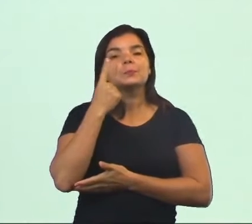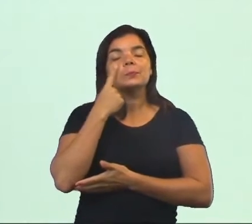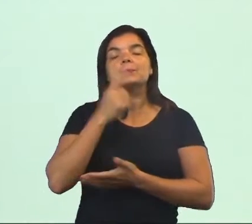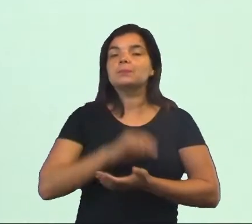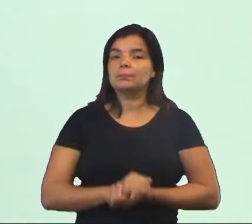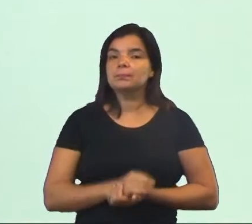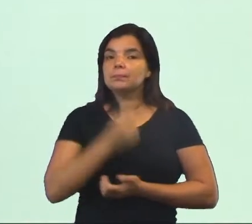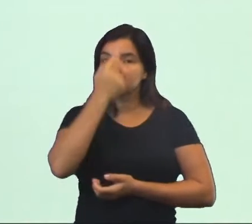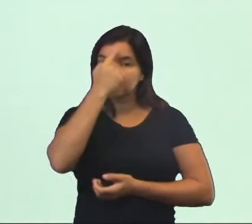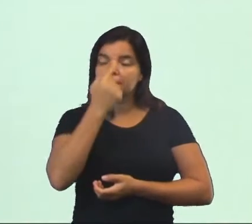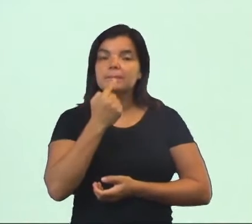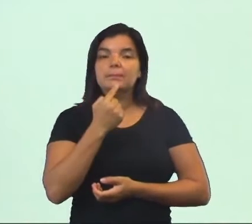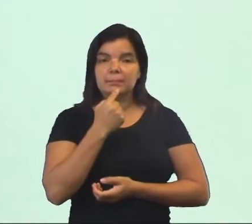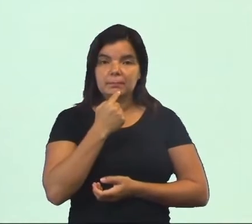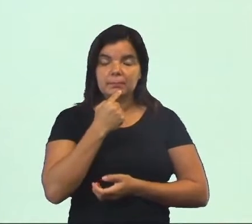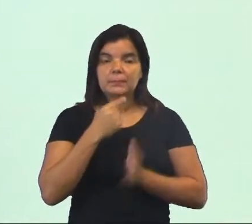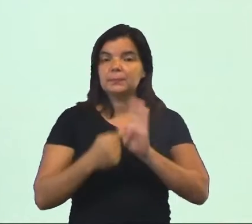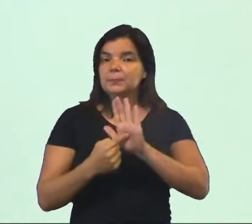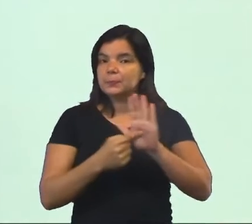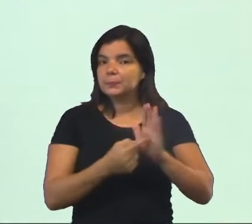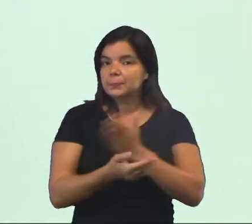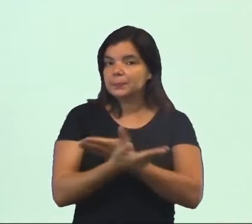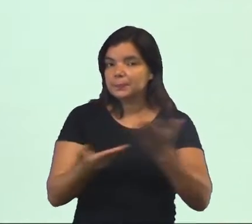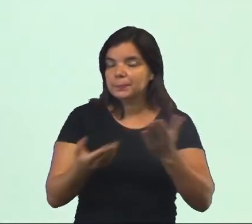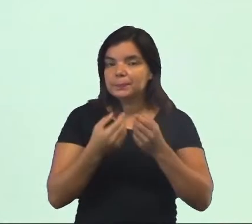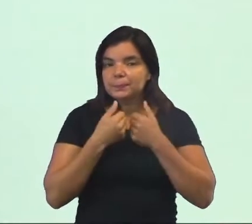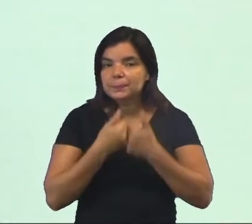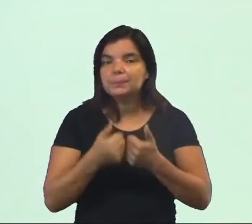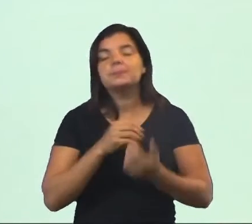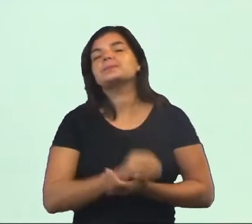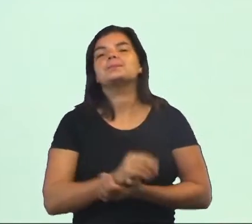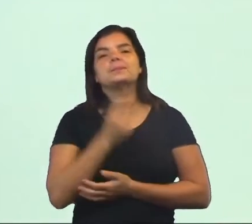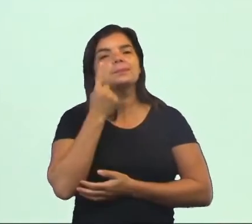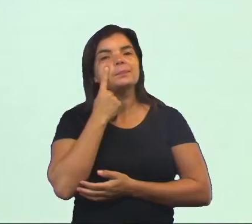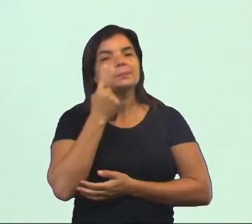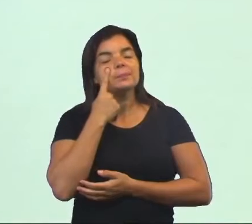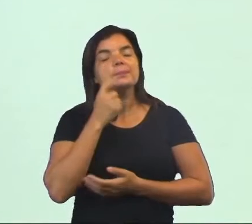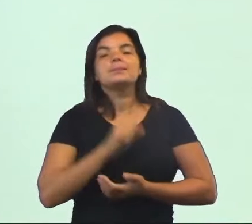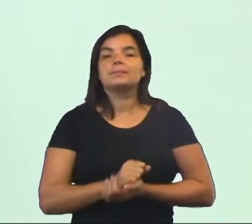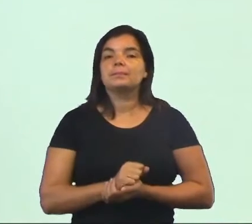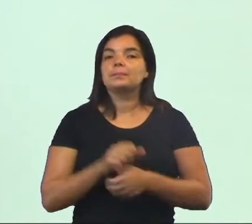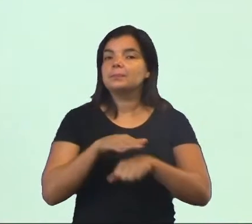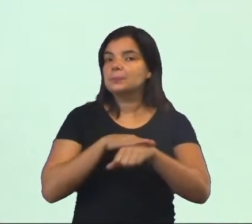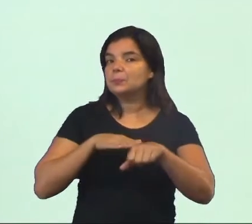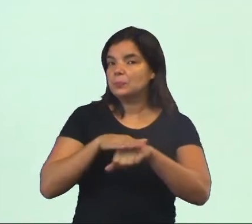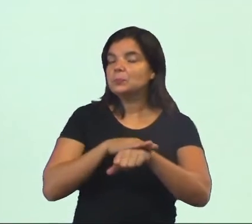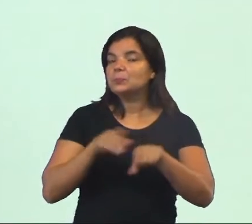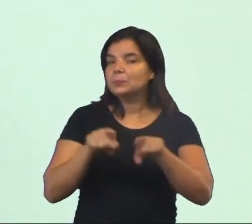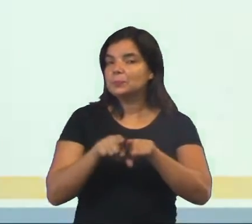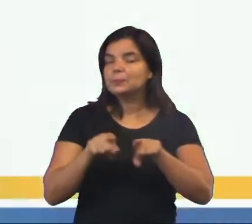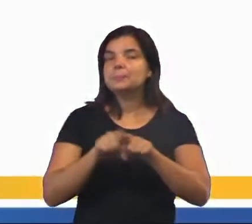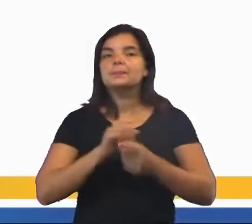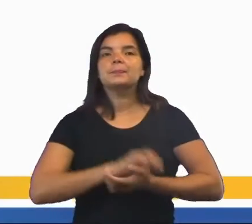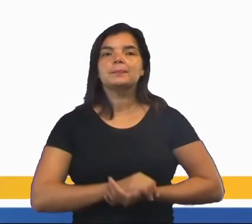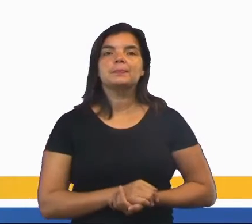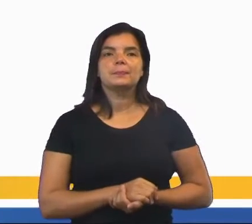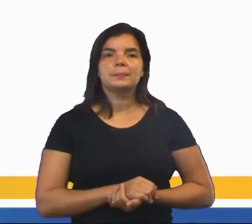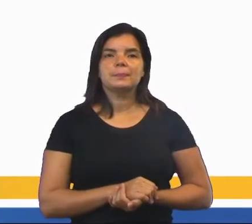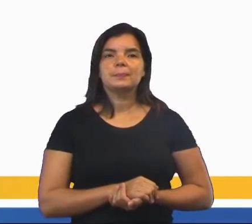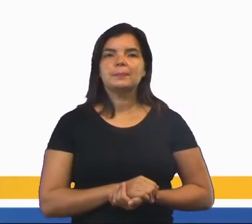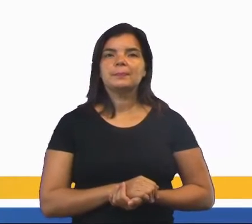atentamente uma imagem que eu vou colocar aí na sua telinha. Tudo bem? Observem que nós vamos conversar um pouquinho sobre ela.